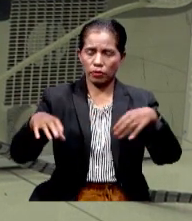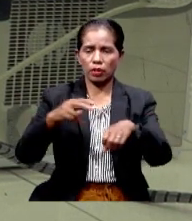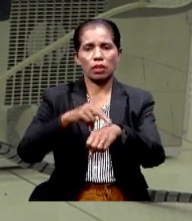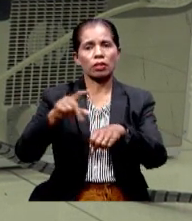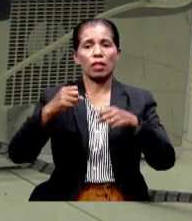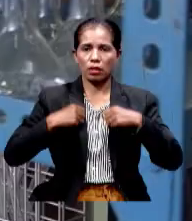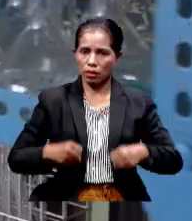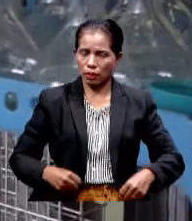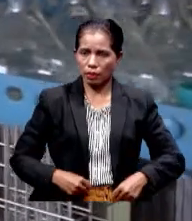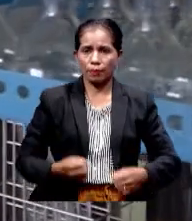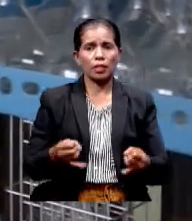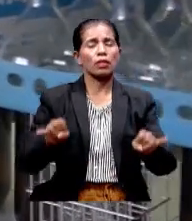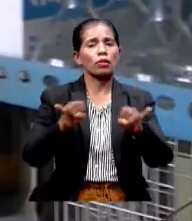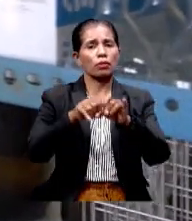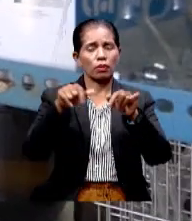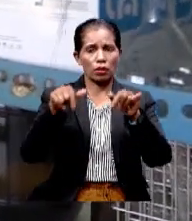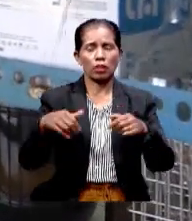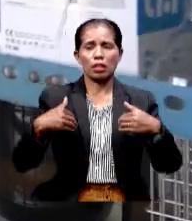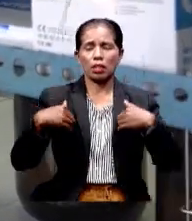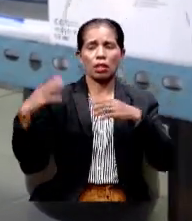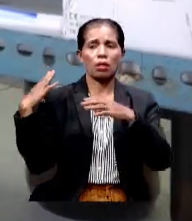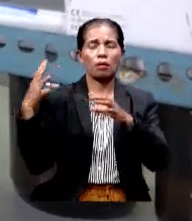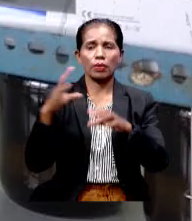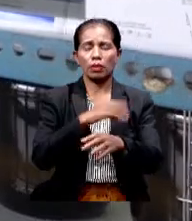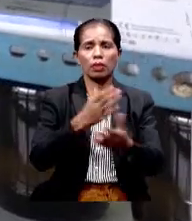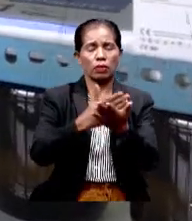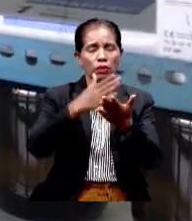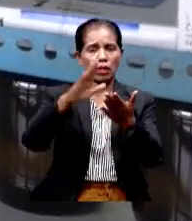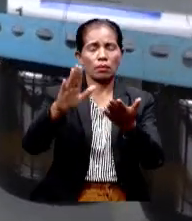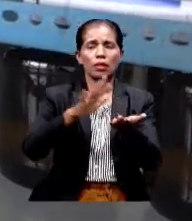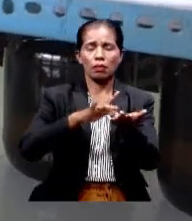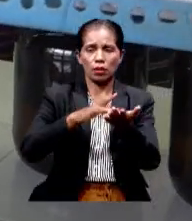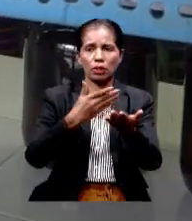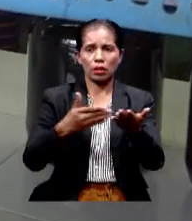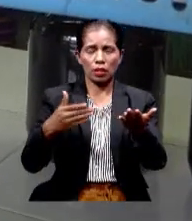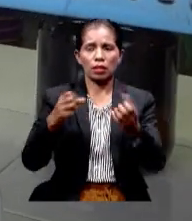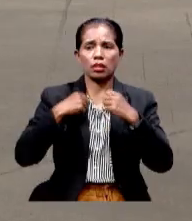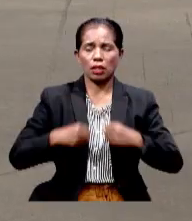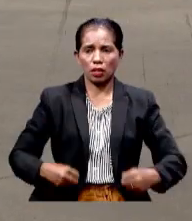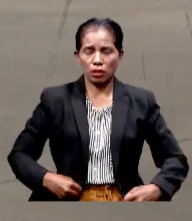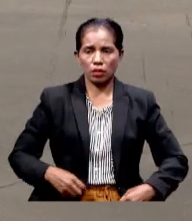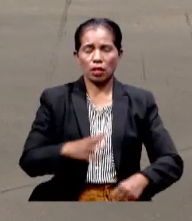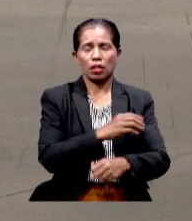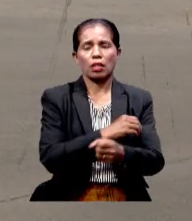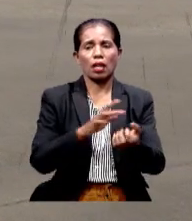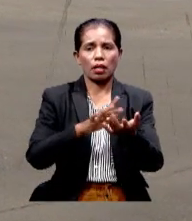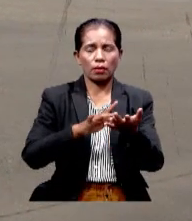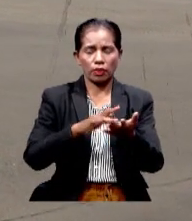Saúde. Instituto Idane e a competência to fan mos a Imoruk no equipamento saúde ba farmácia privada sira